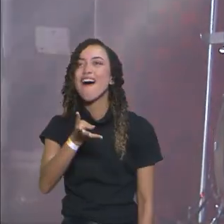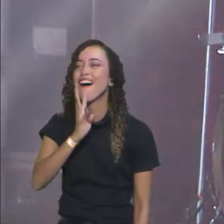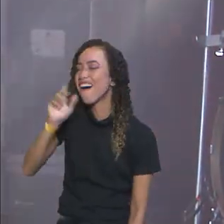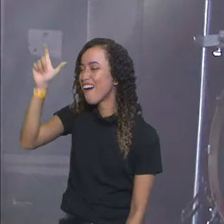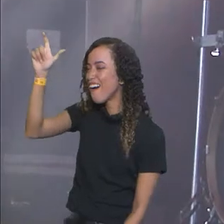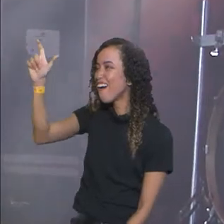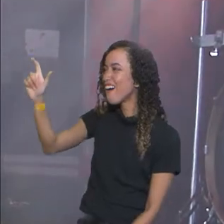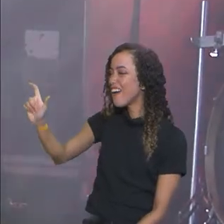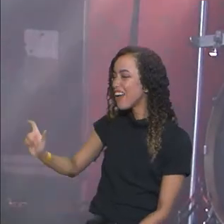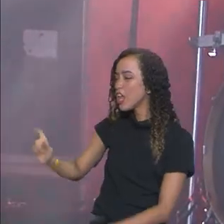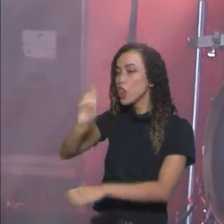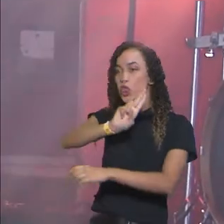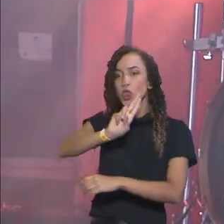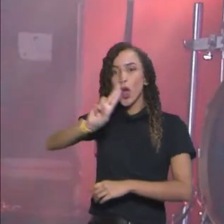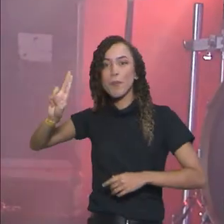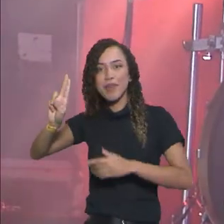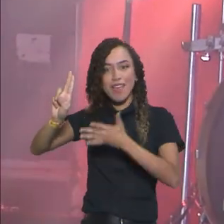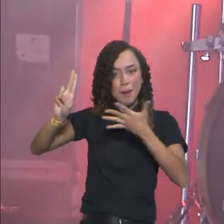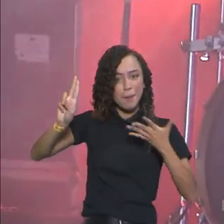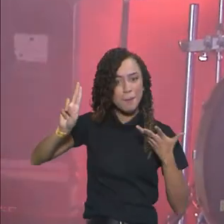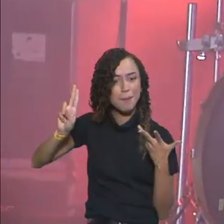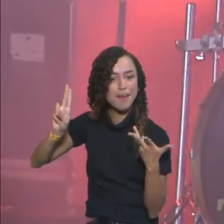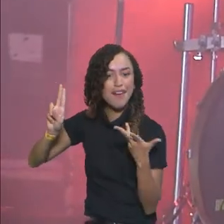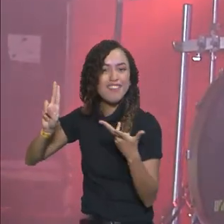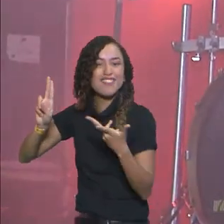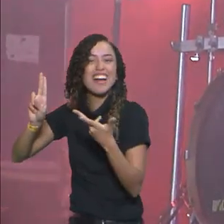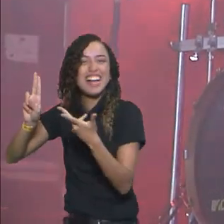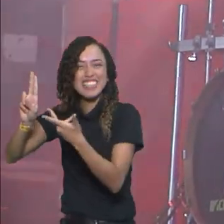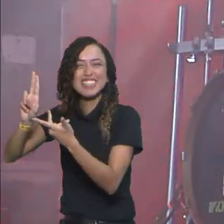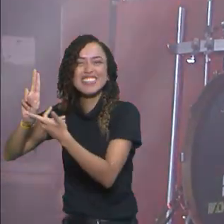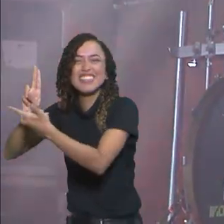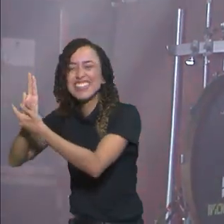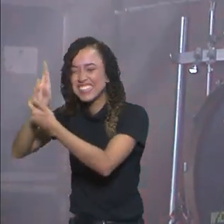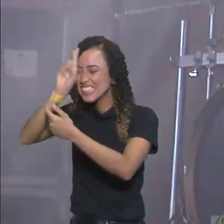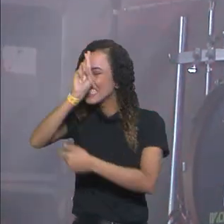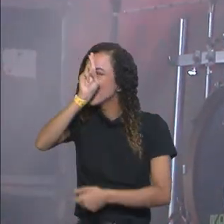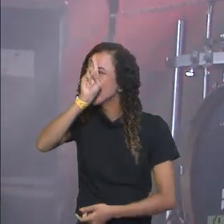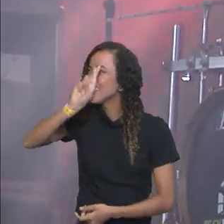Seu nome é seu nome